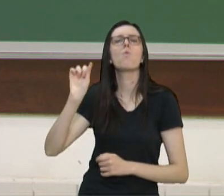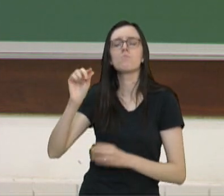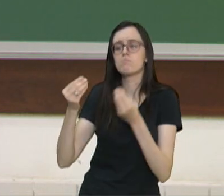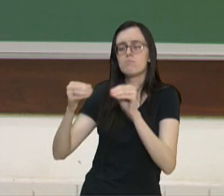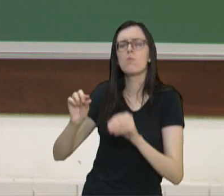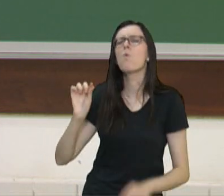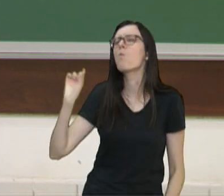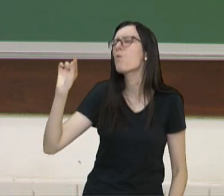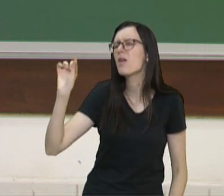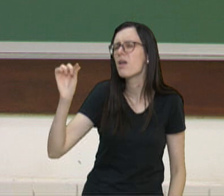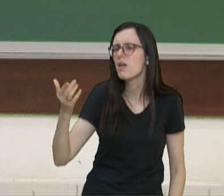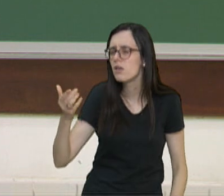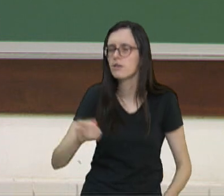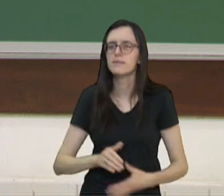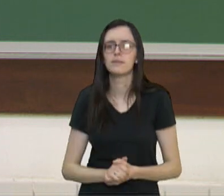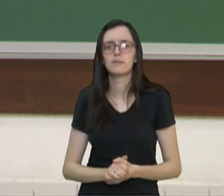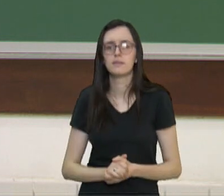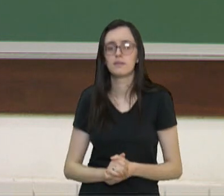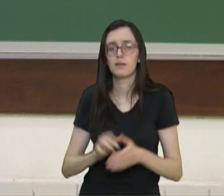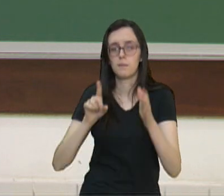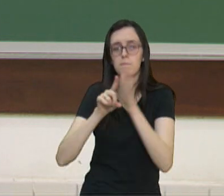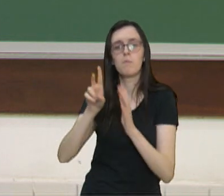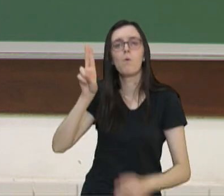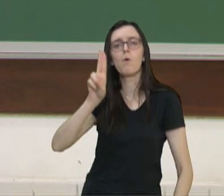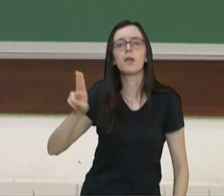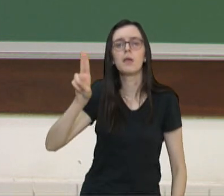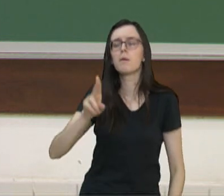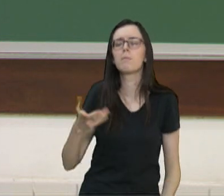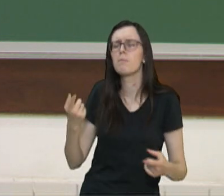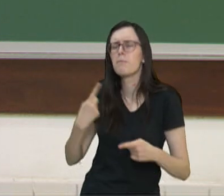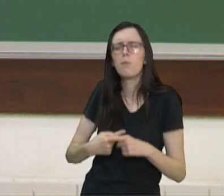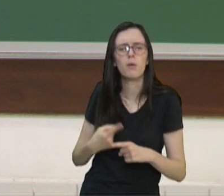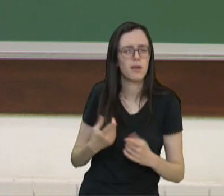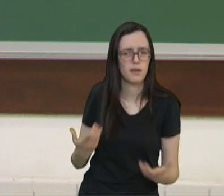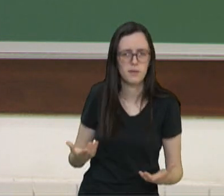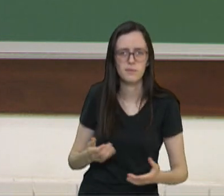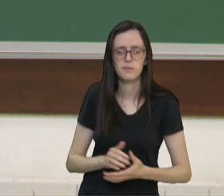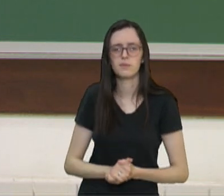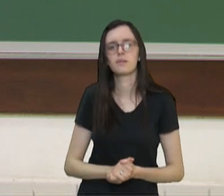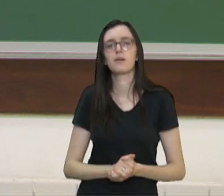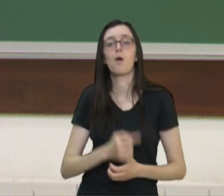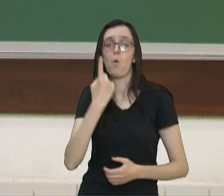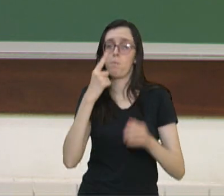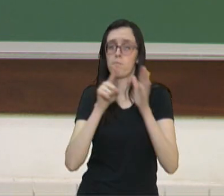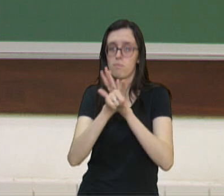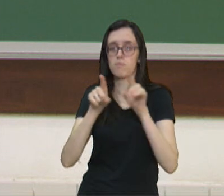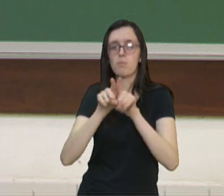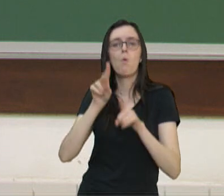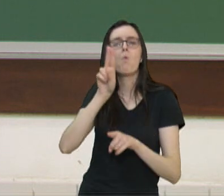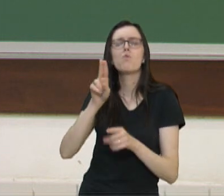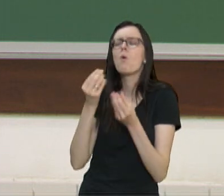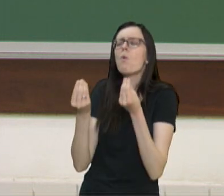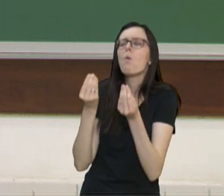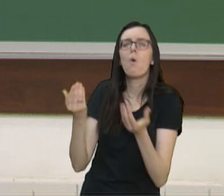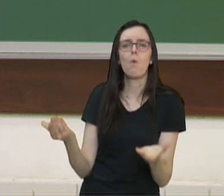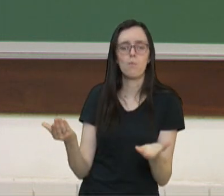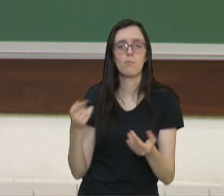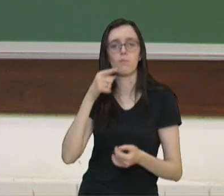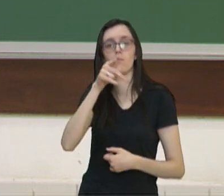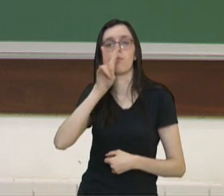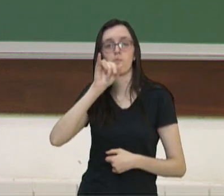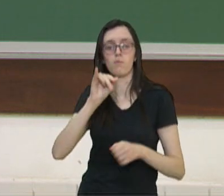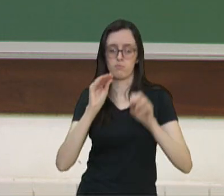que, uma pergunta usando porquê e uma pergunta usando como. Então você